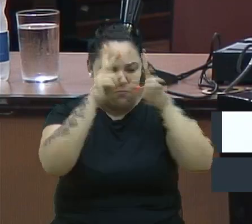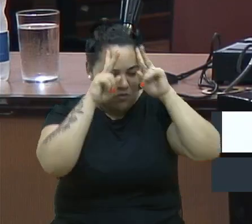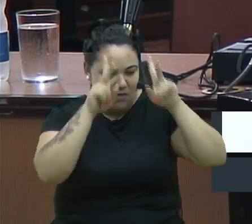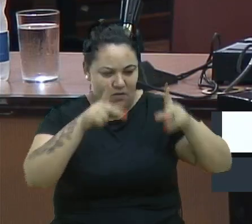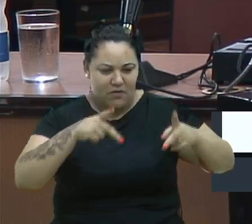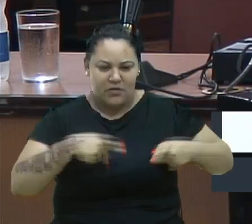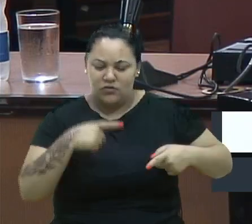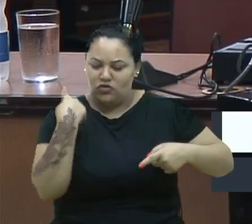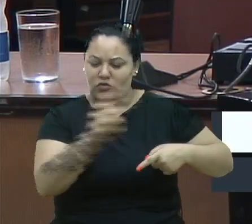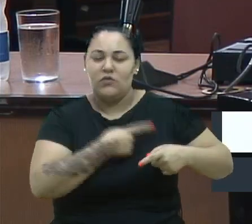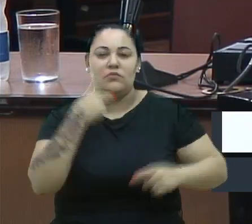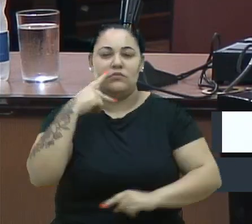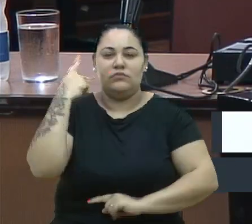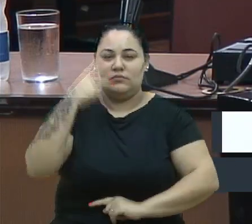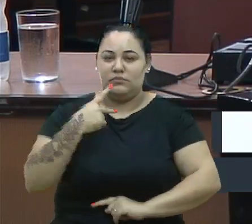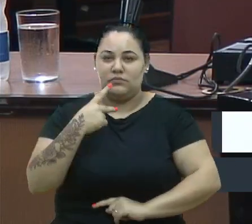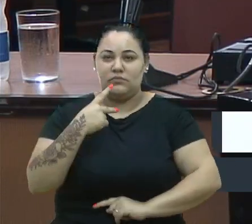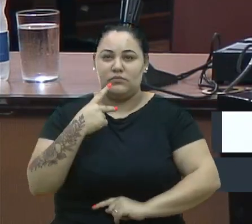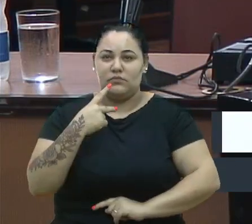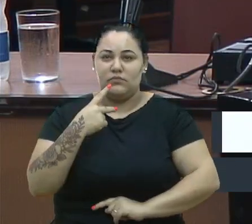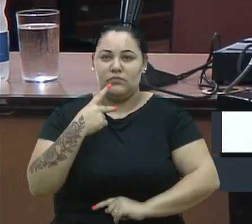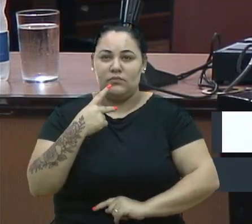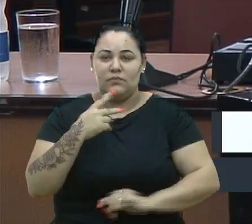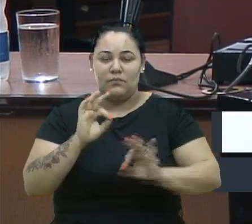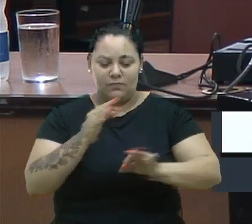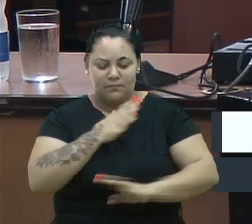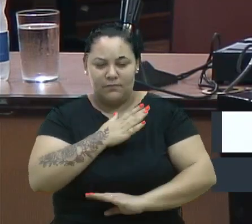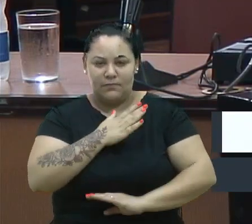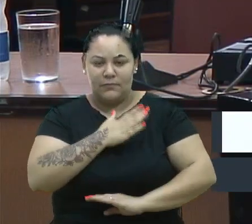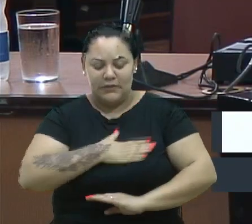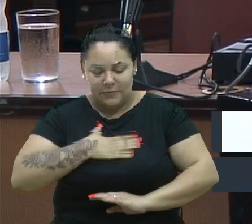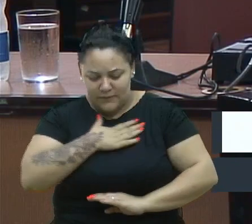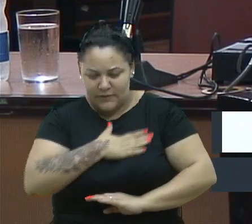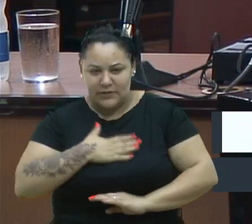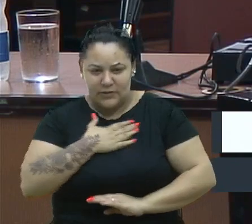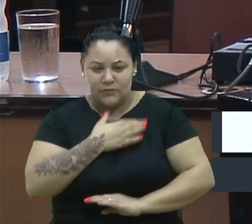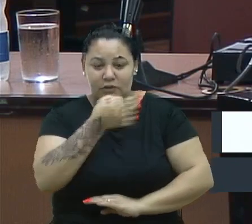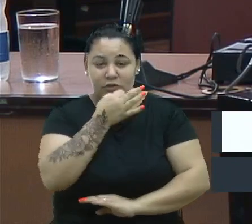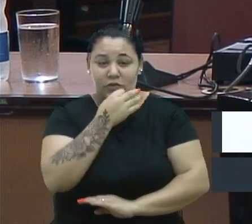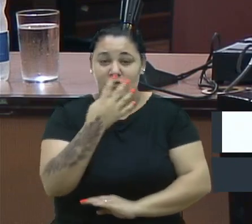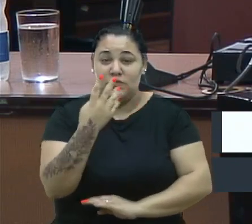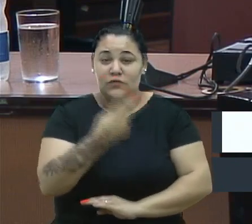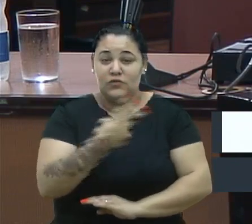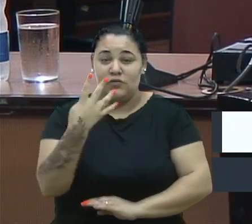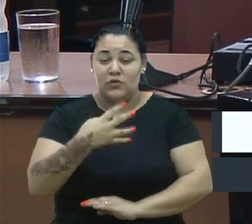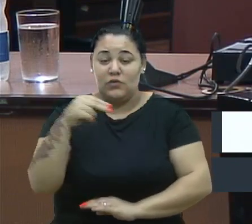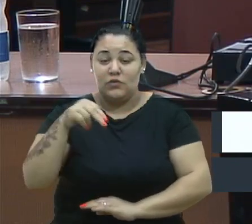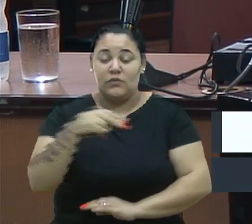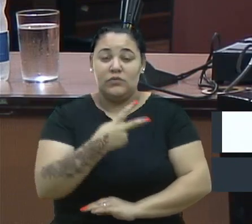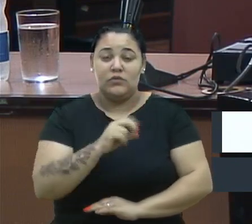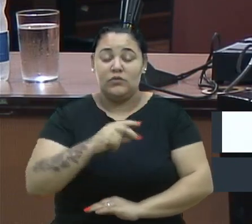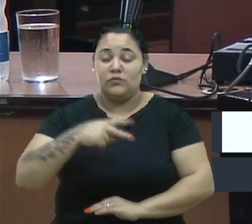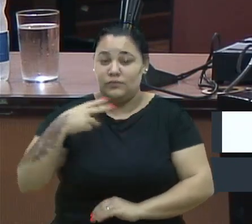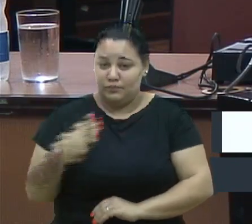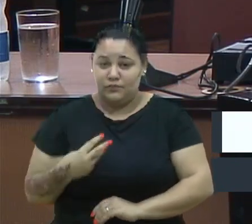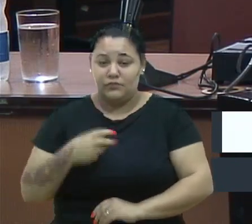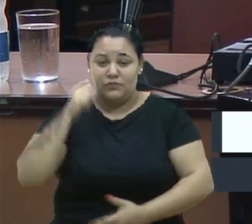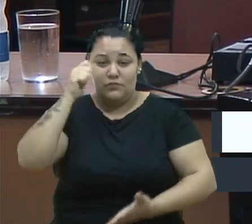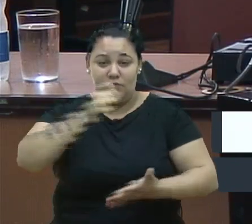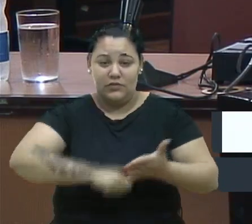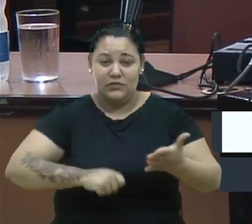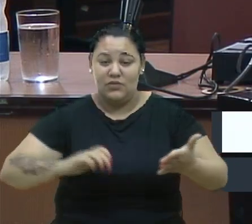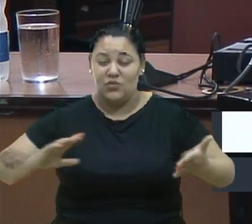destes vereadores. Cordiais saudações, Caxias do Sul, 24 de novembro de 2023, assinado